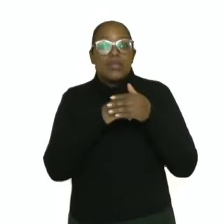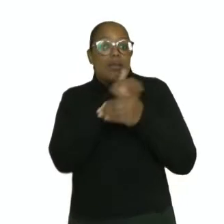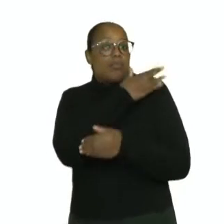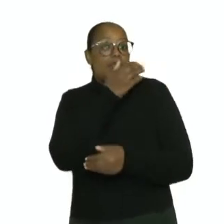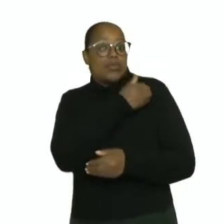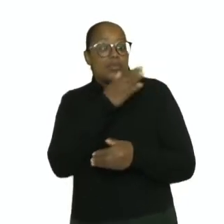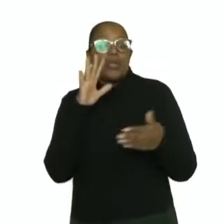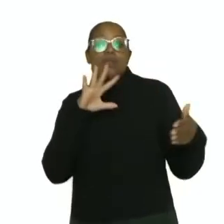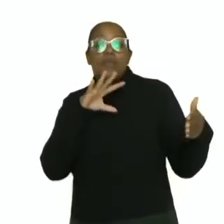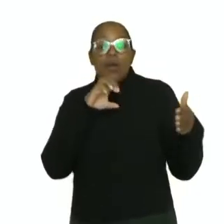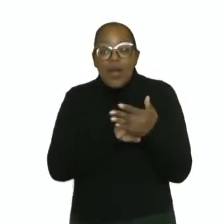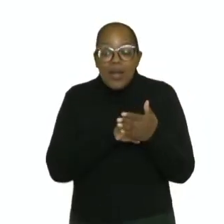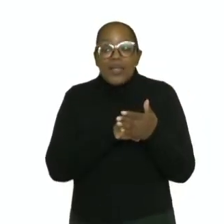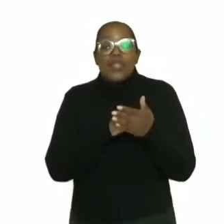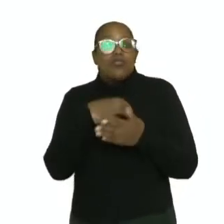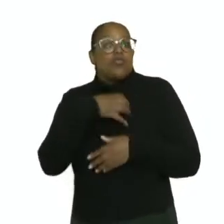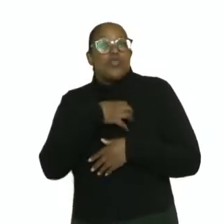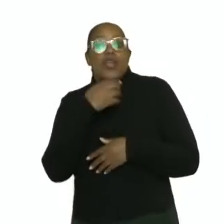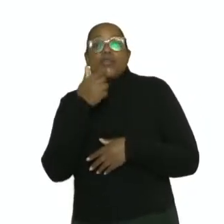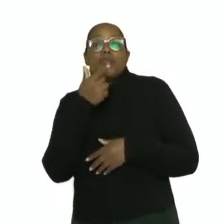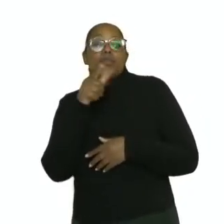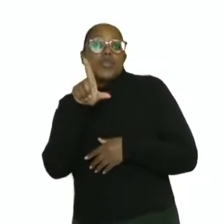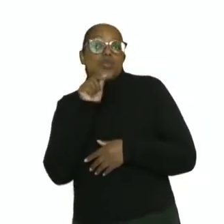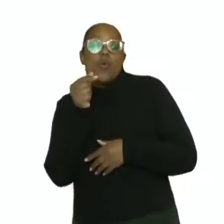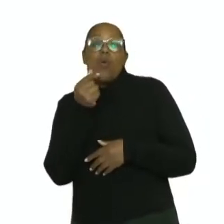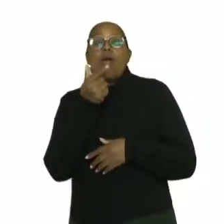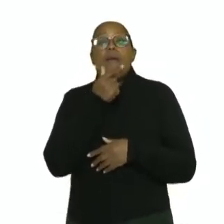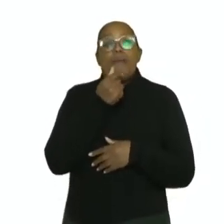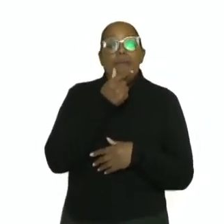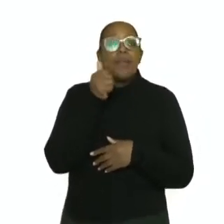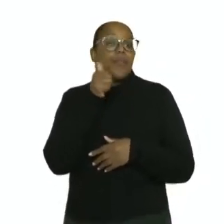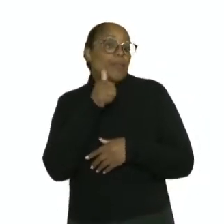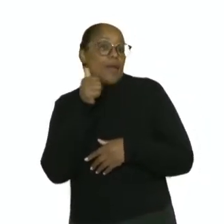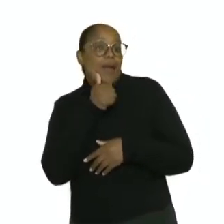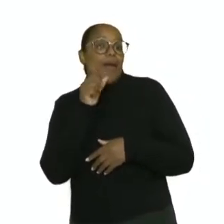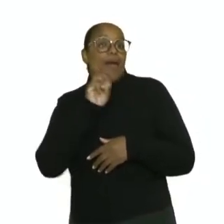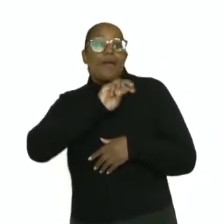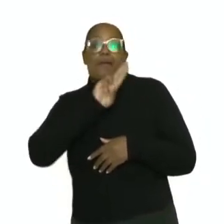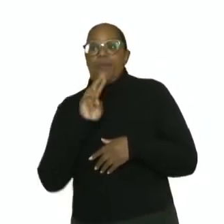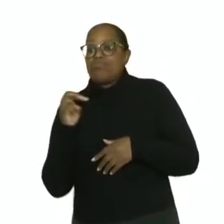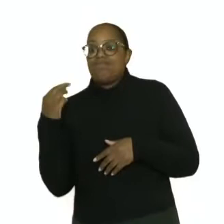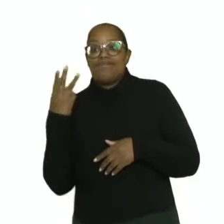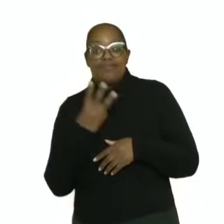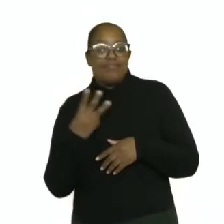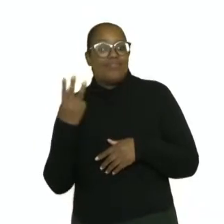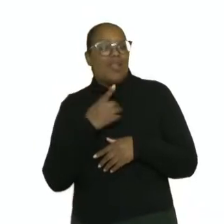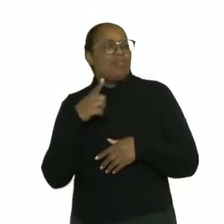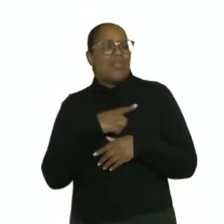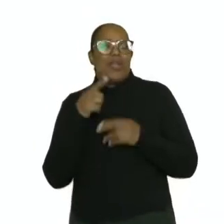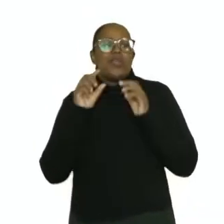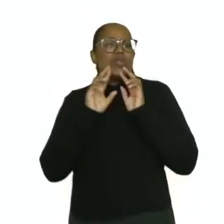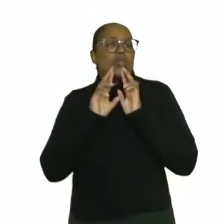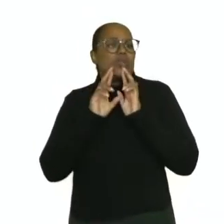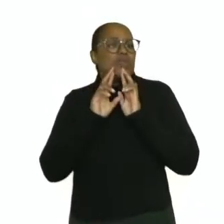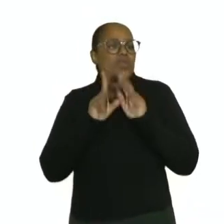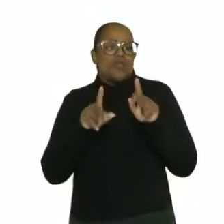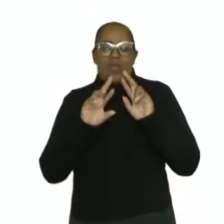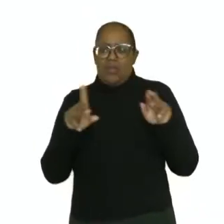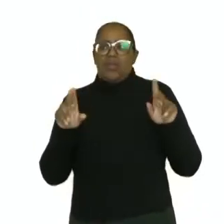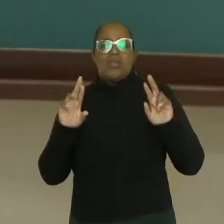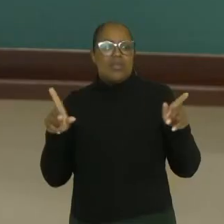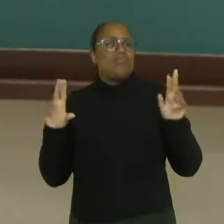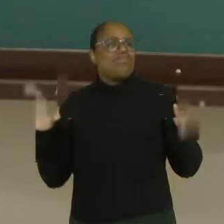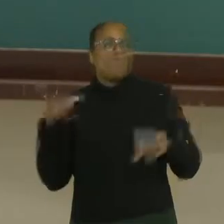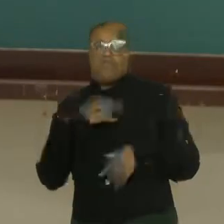violência patrimonial e a violência moral. Então, várias outras formas que não vão se manifestar só